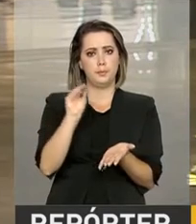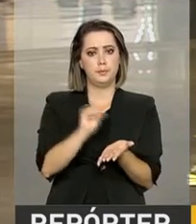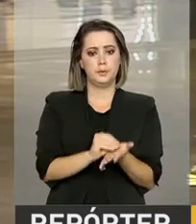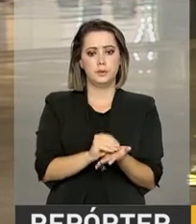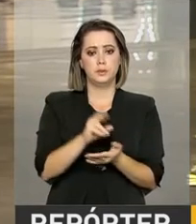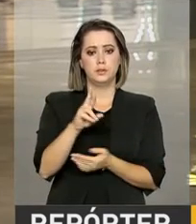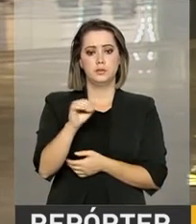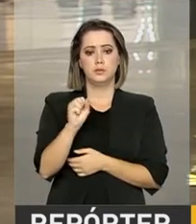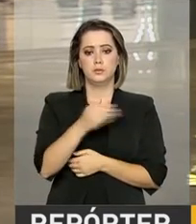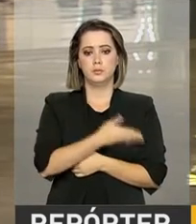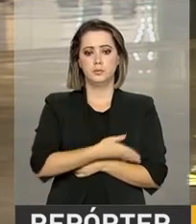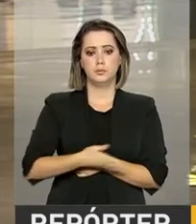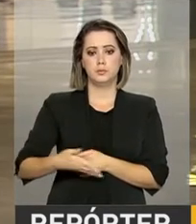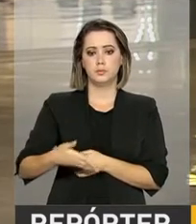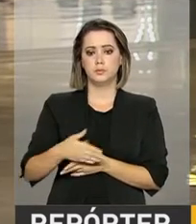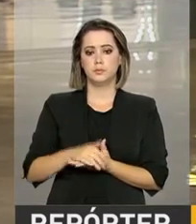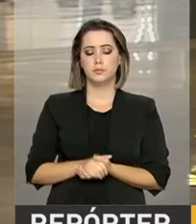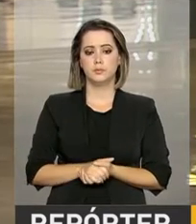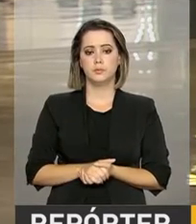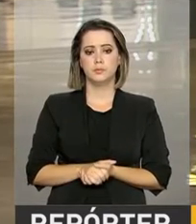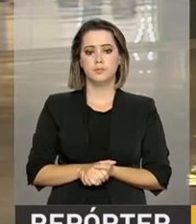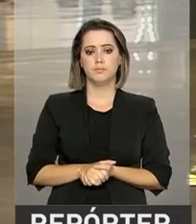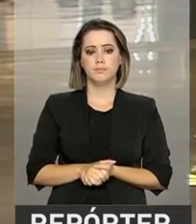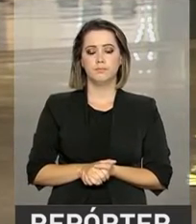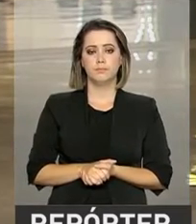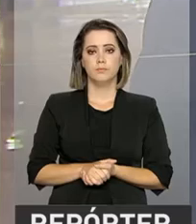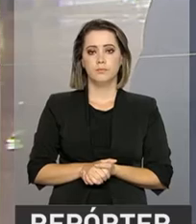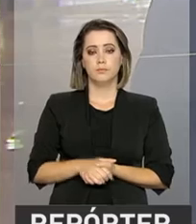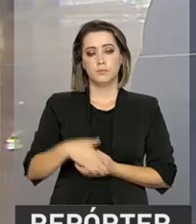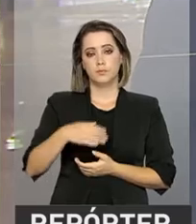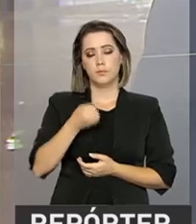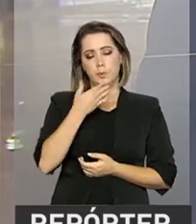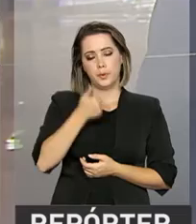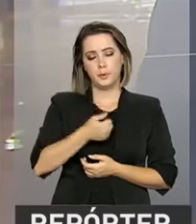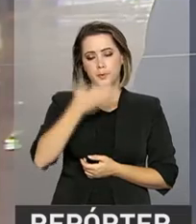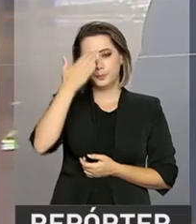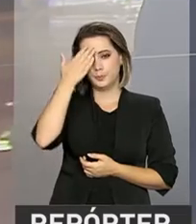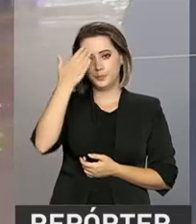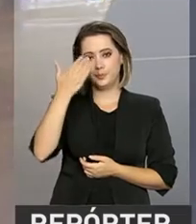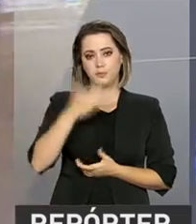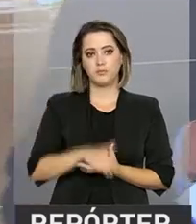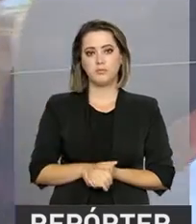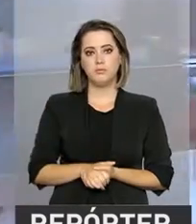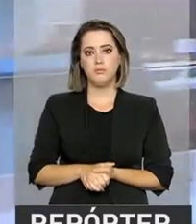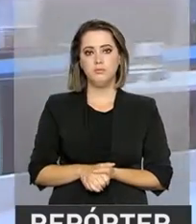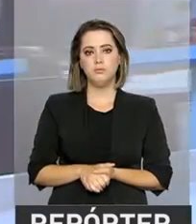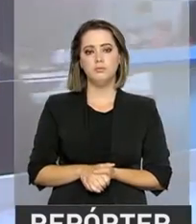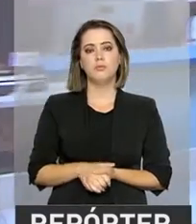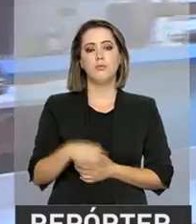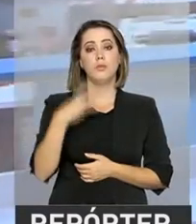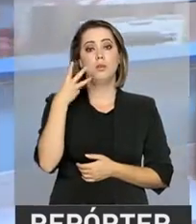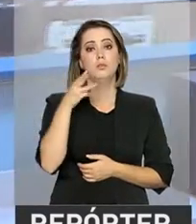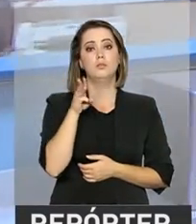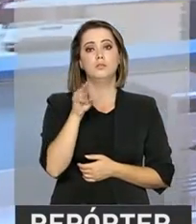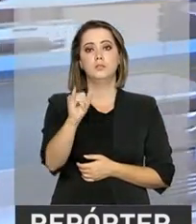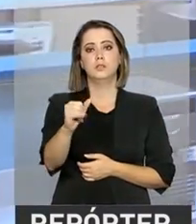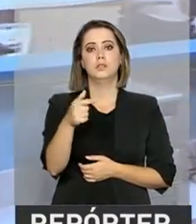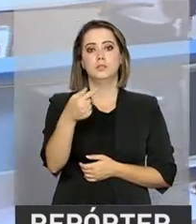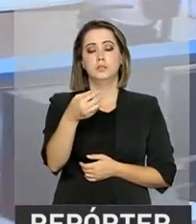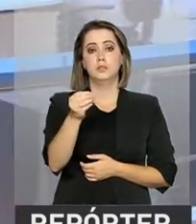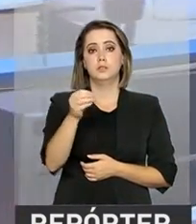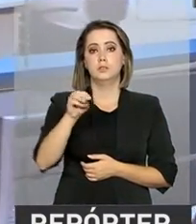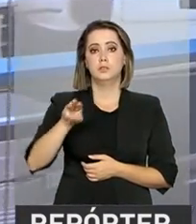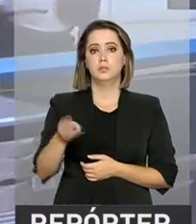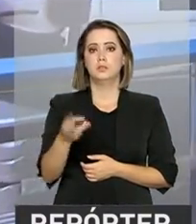é rais.gov.br. Roberto? Muito bom, Ney. Obrigado por essas informações. 3 bilhões e